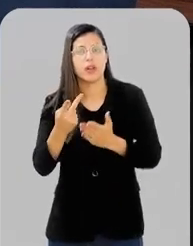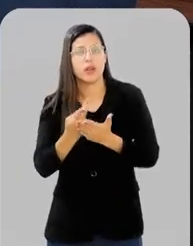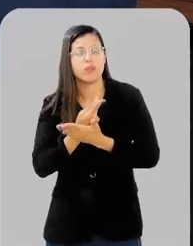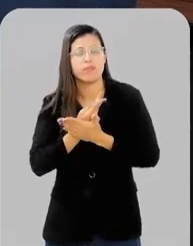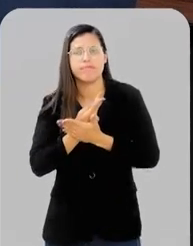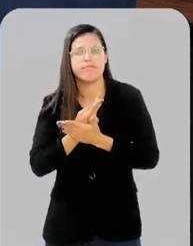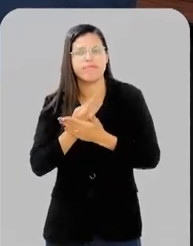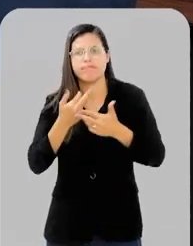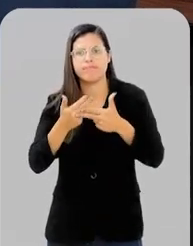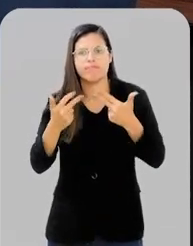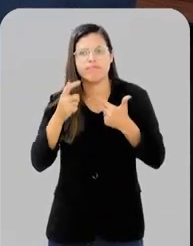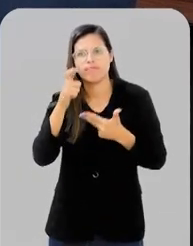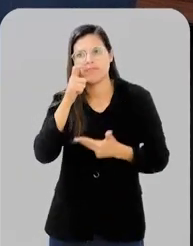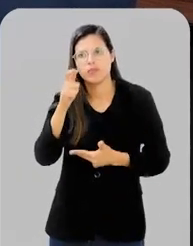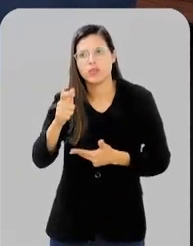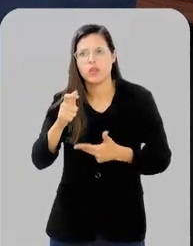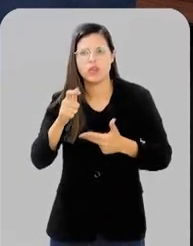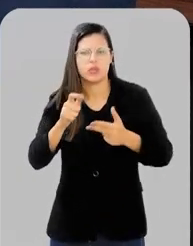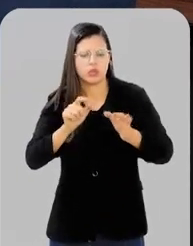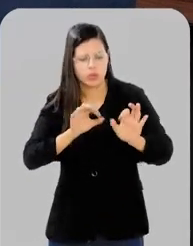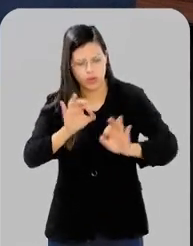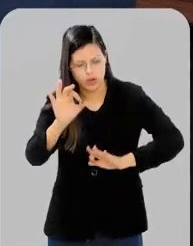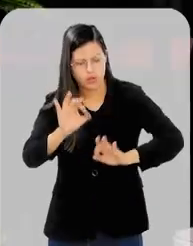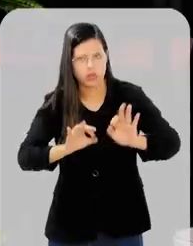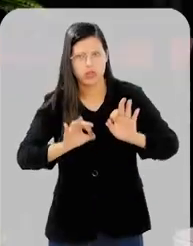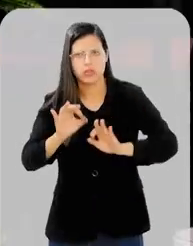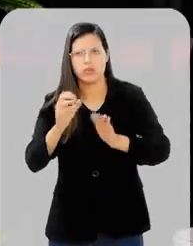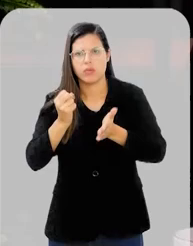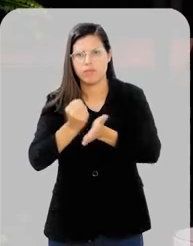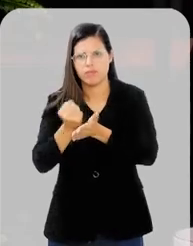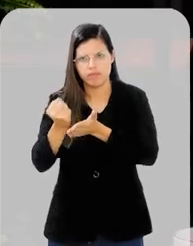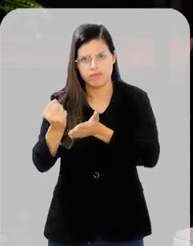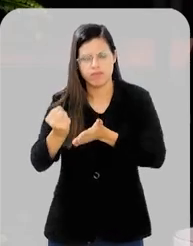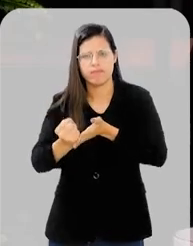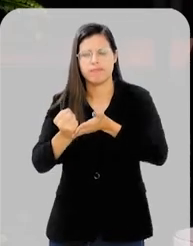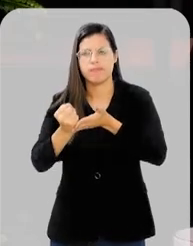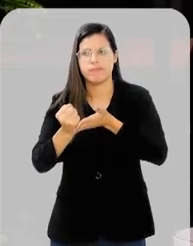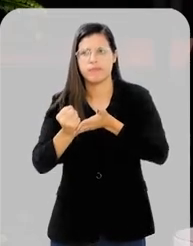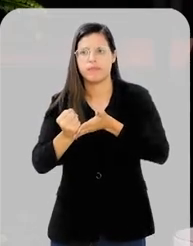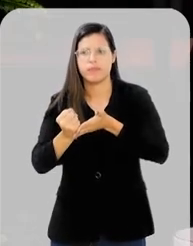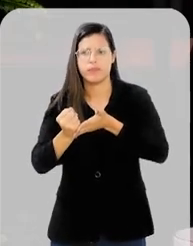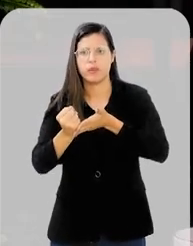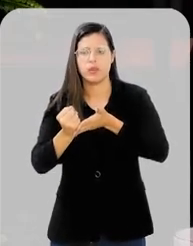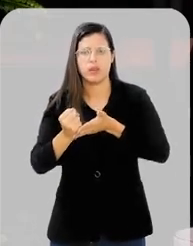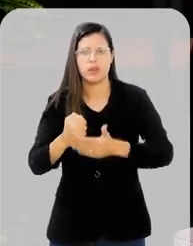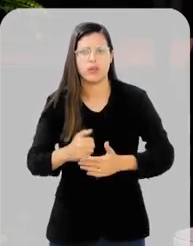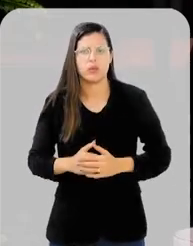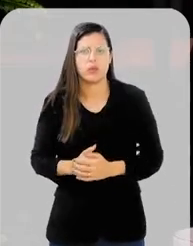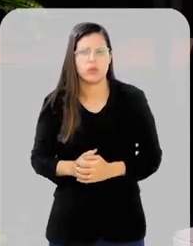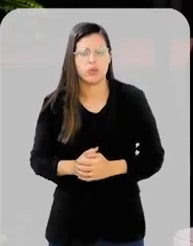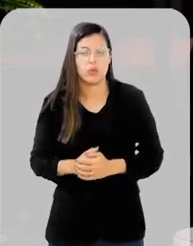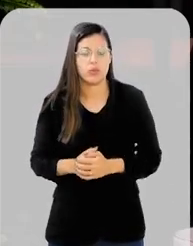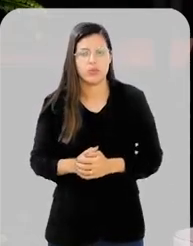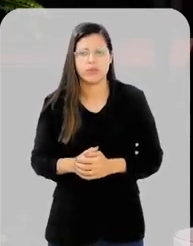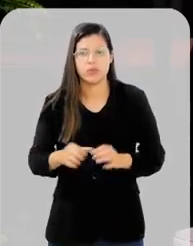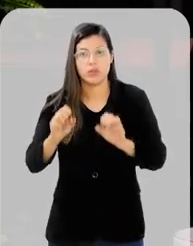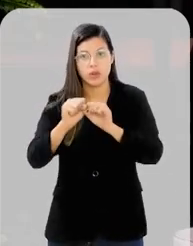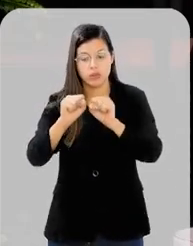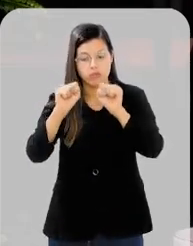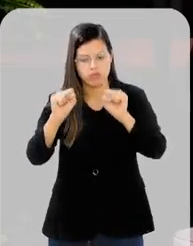aconteceu uma coisa muito interessante a gente reorganizou enfim contratos e tal a parte eh